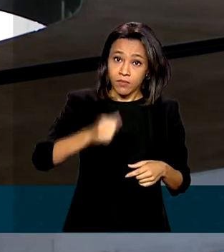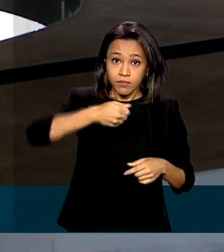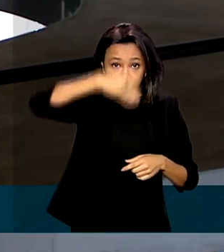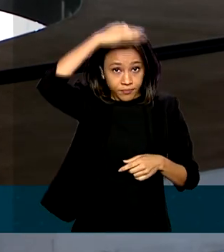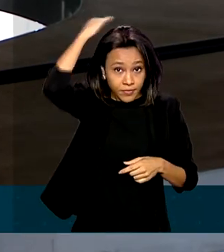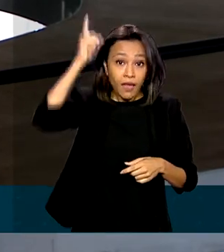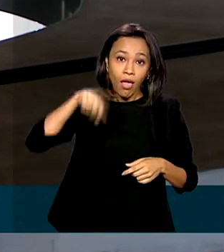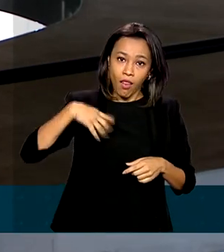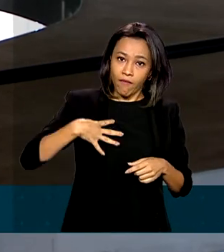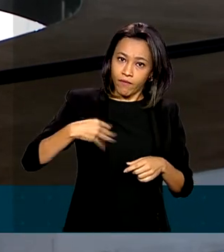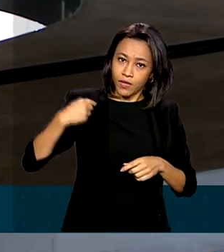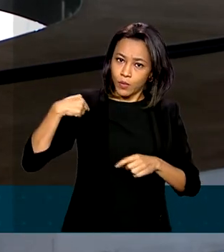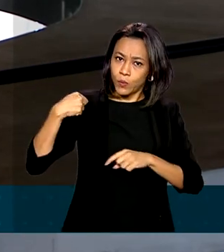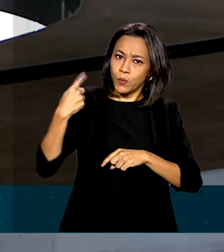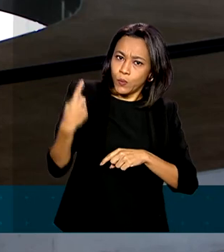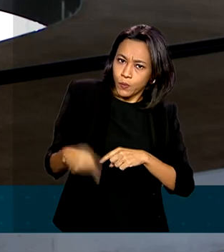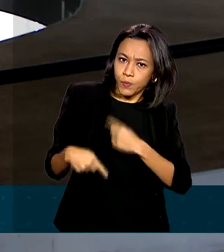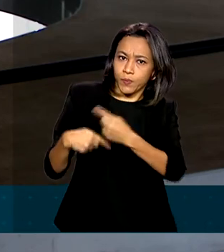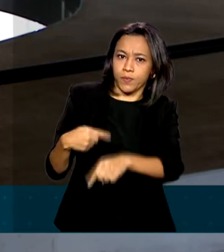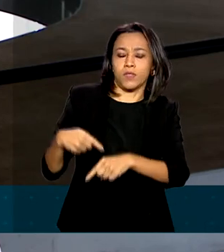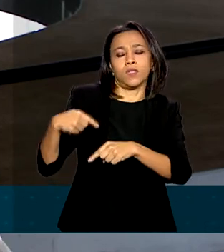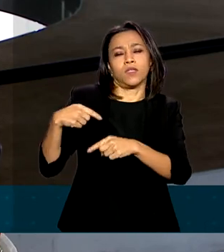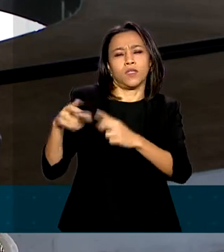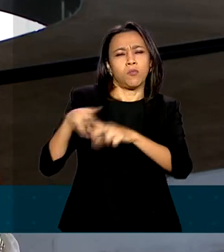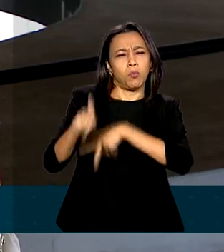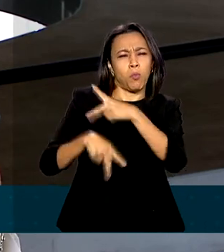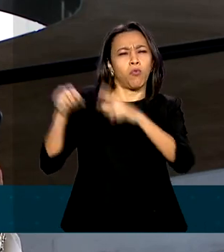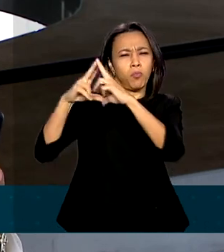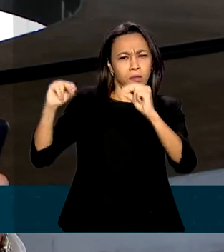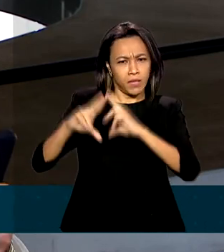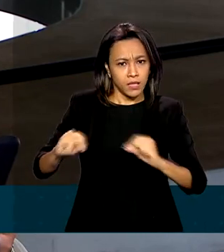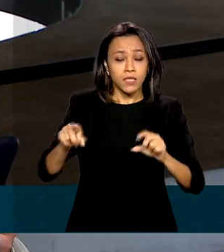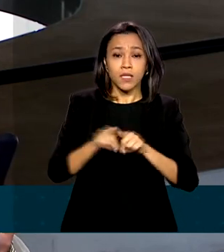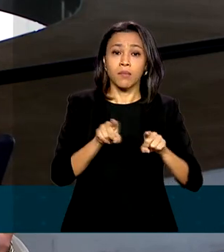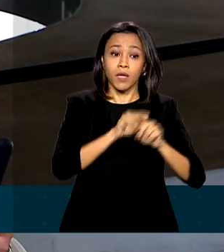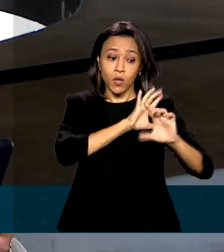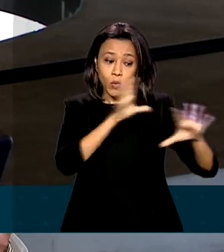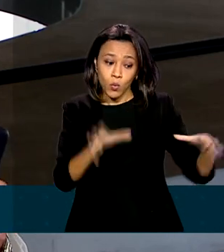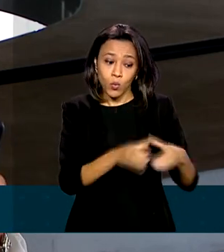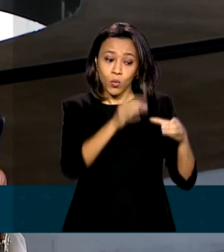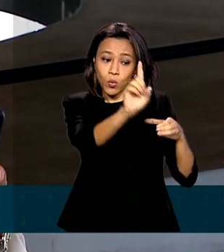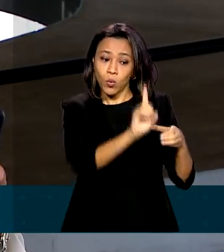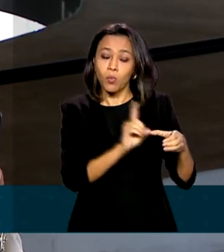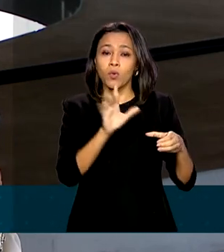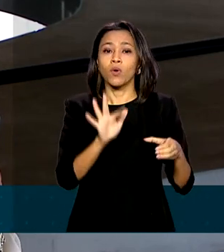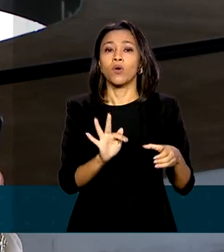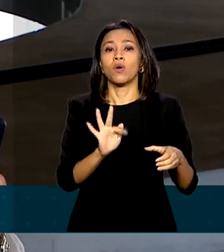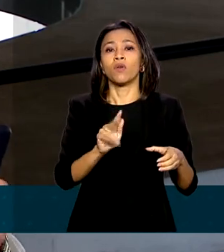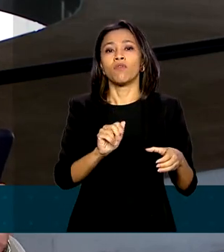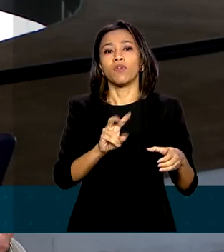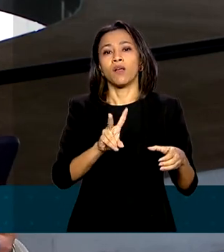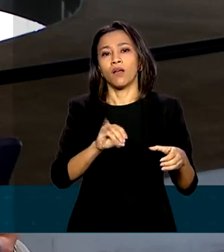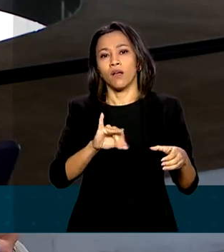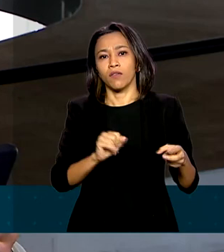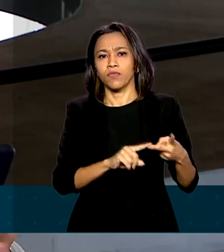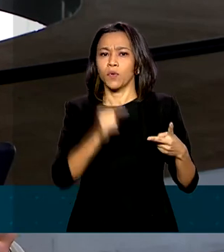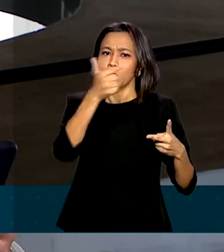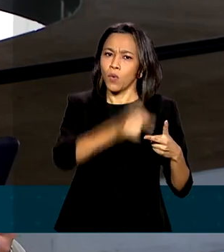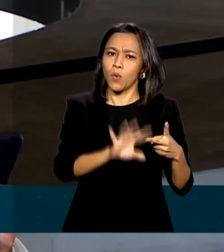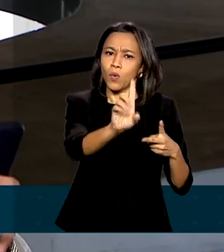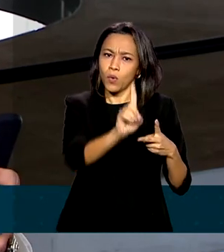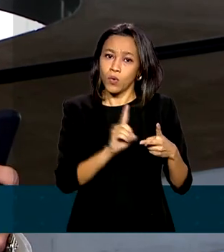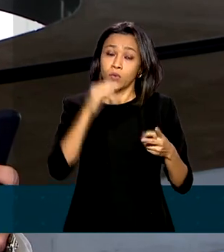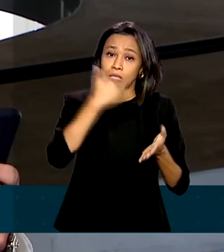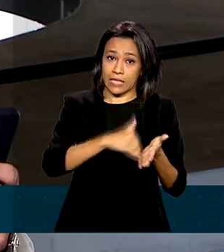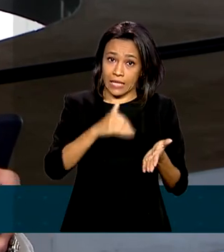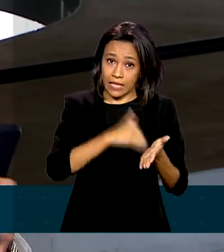senadores, o secretário de Assuntos Estratégicos da Presidência da República, Flávio Rocha, o secretário de Negociações Bilaterais